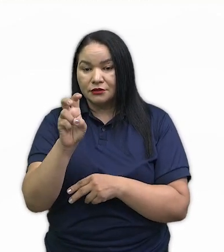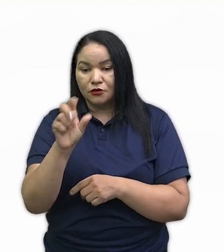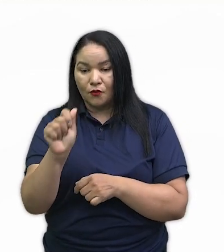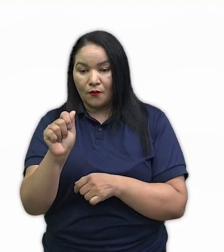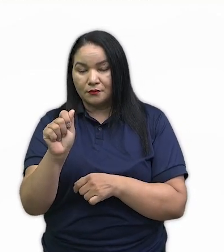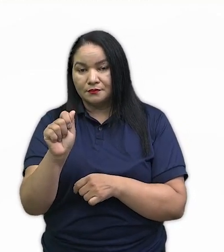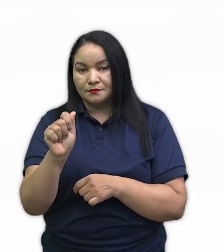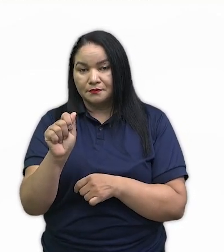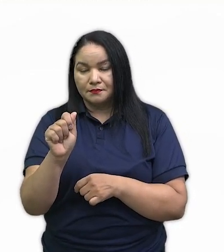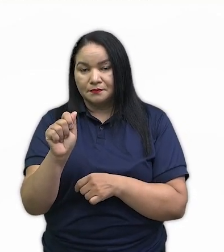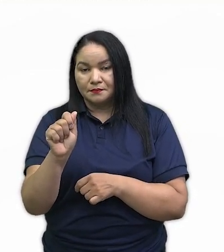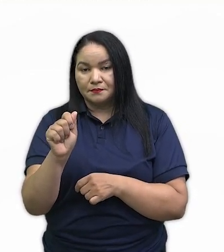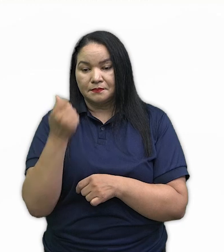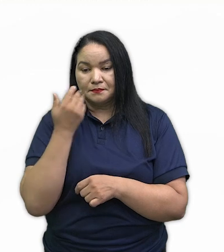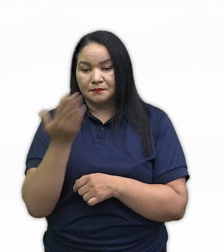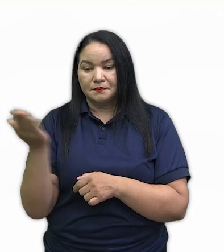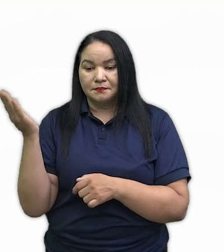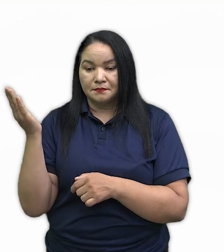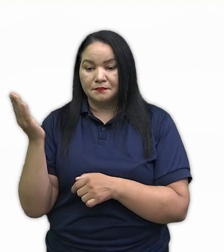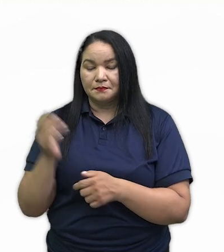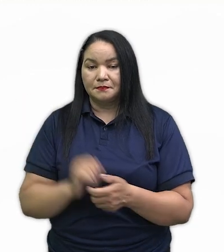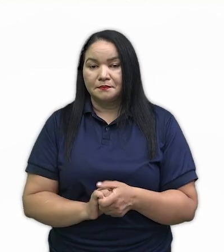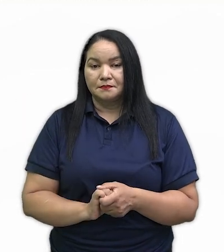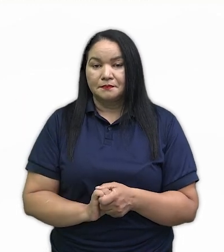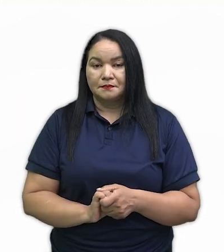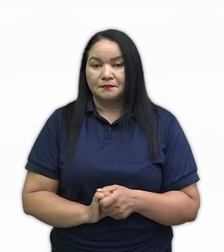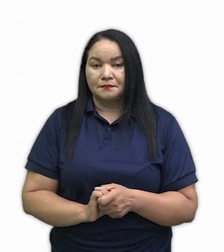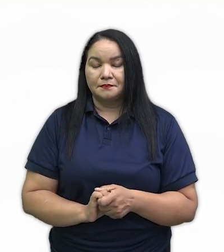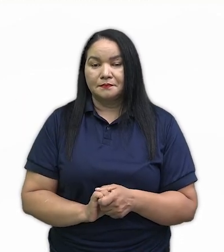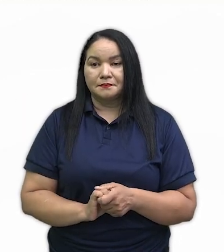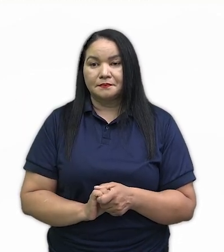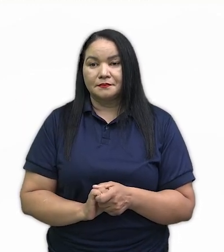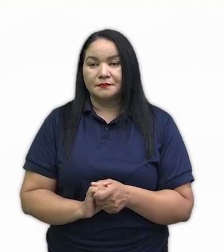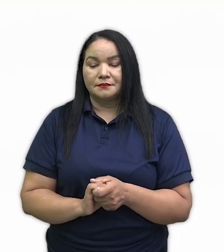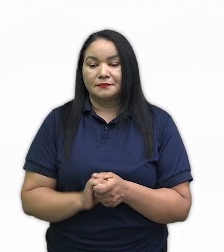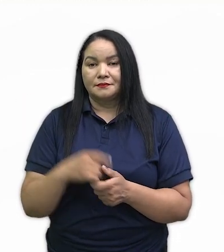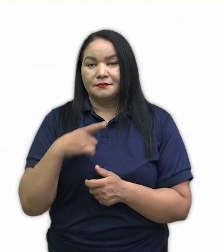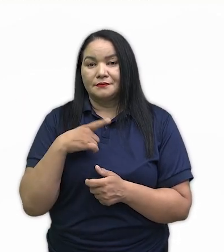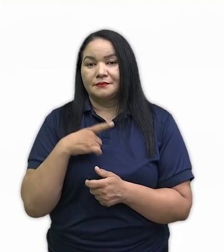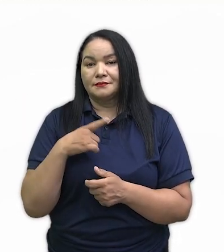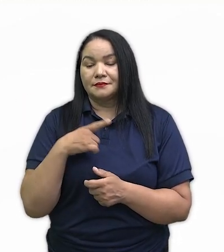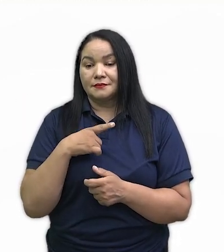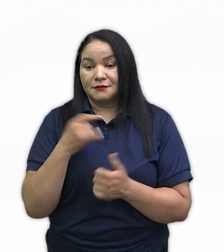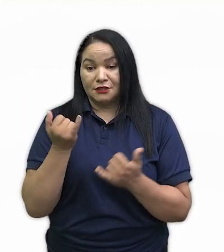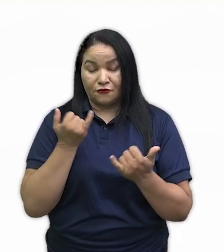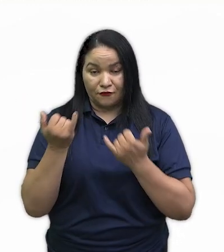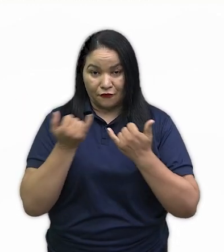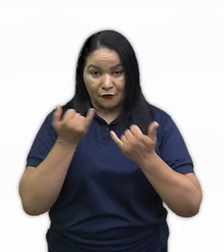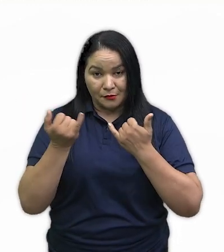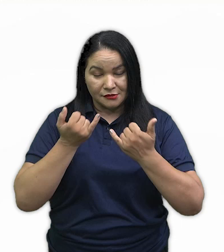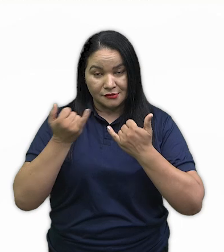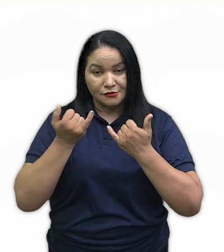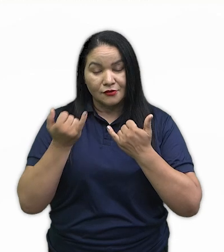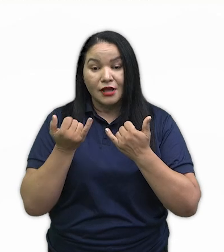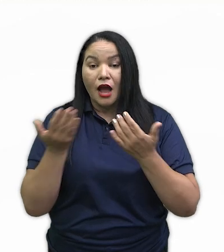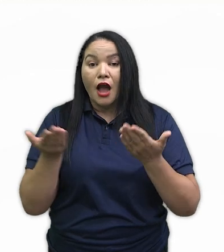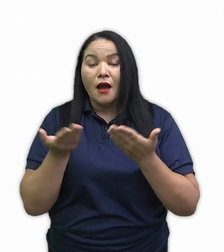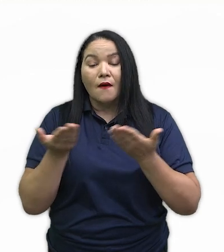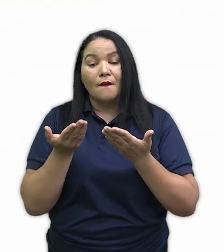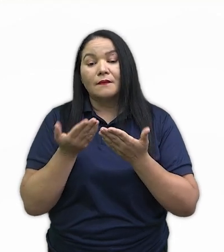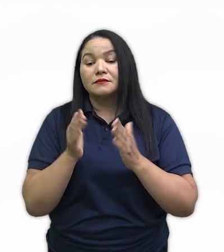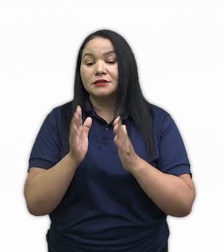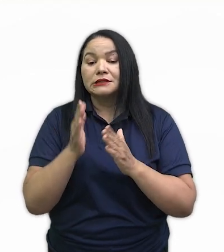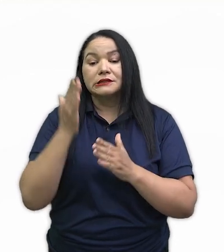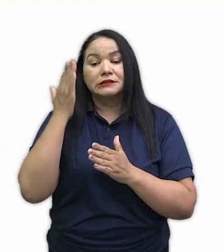colocar 0,5 anos aí, tá bom? Então, nós temos aí essas informações. Eu quero saber